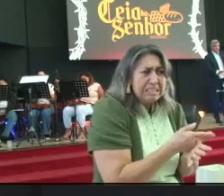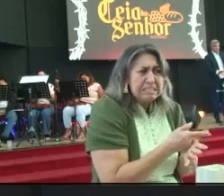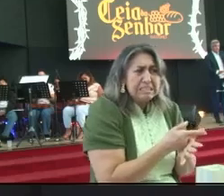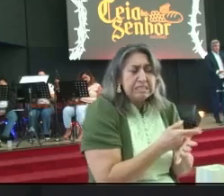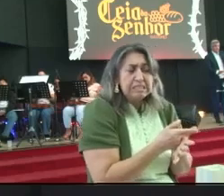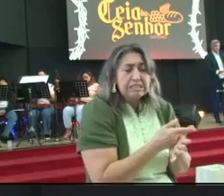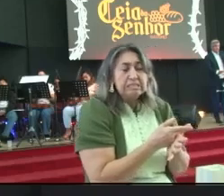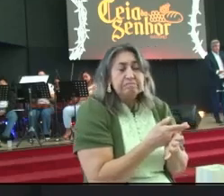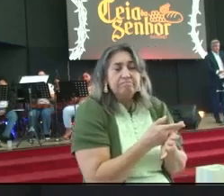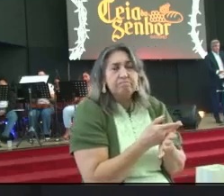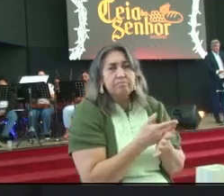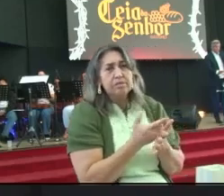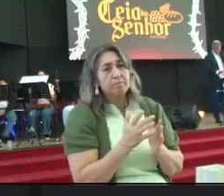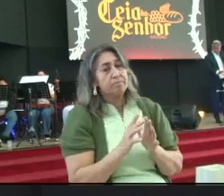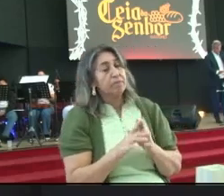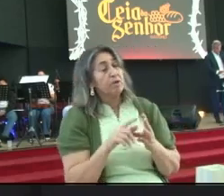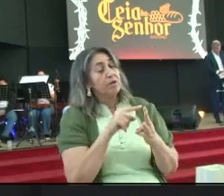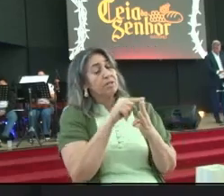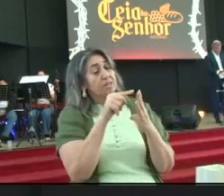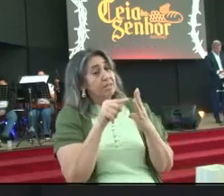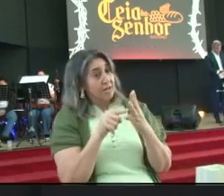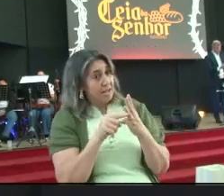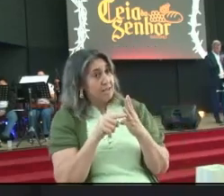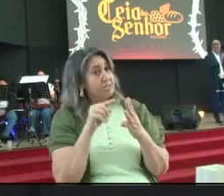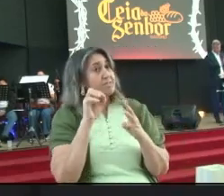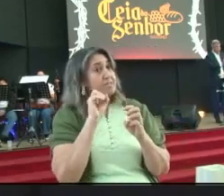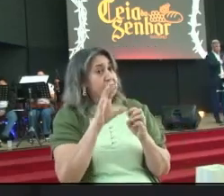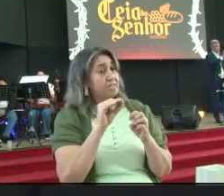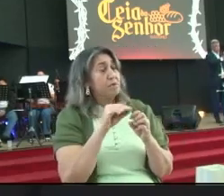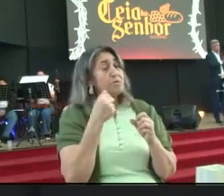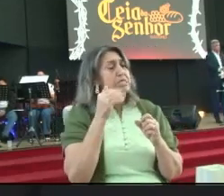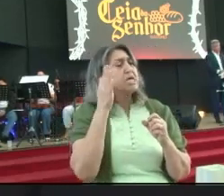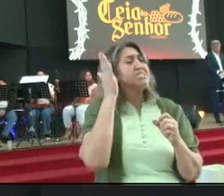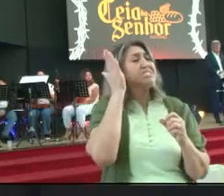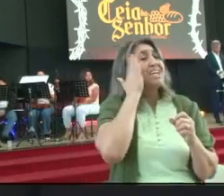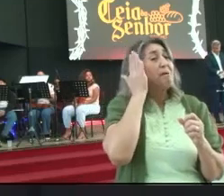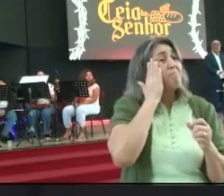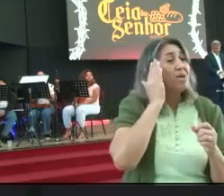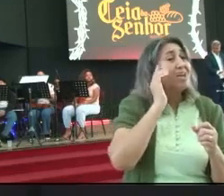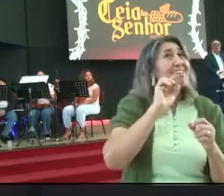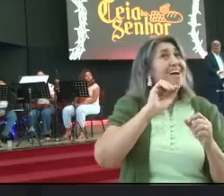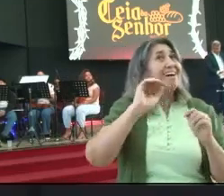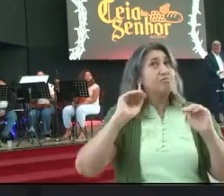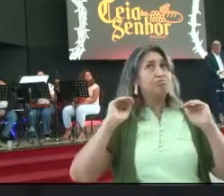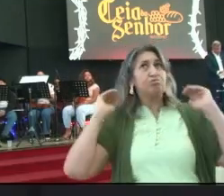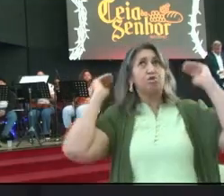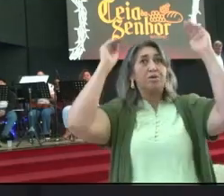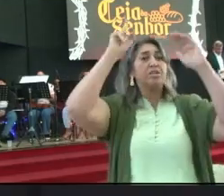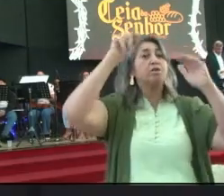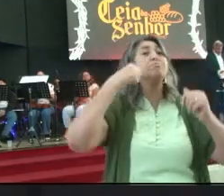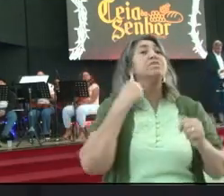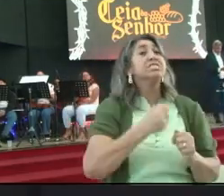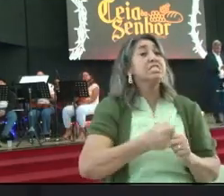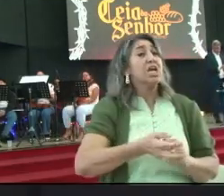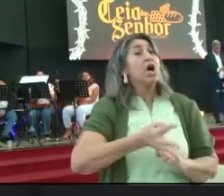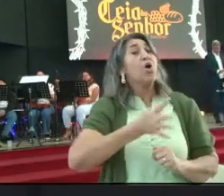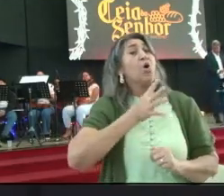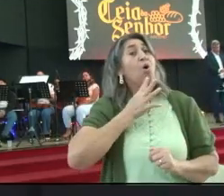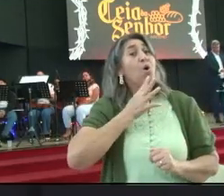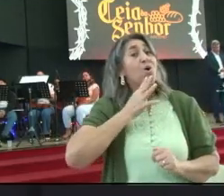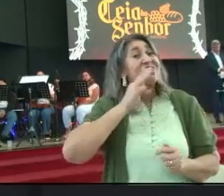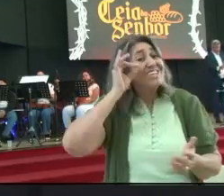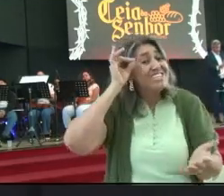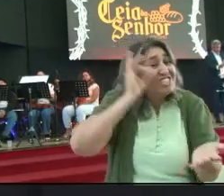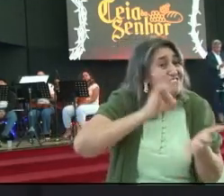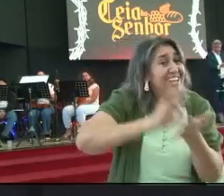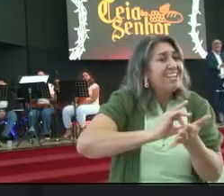para potencializar a sua vida financeira. Primeiro, reconheça a soberania de Deus. Diga comigo: reconheça a